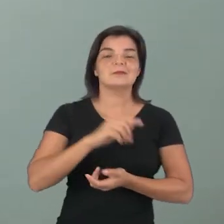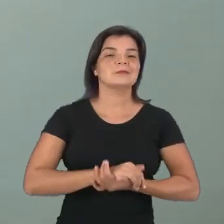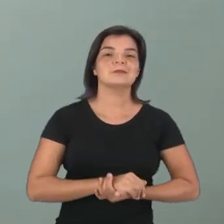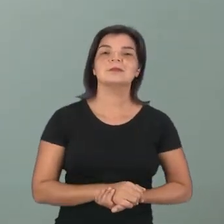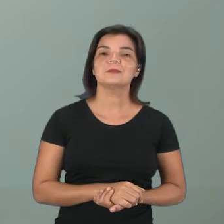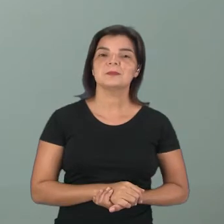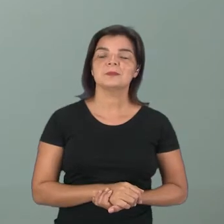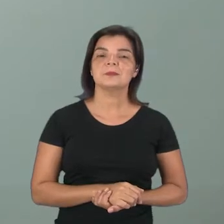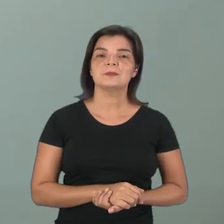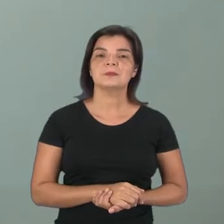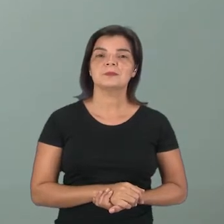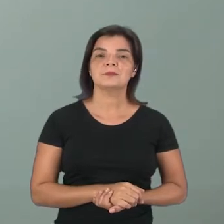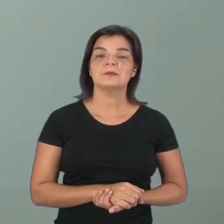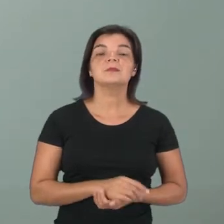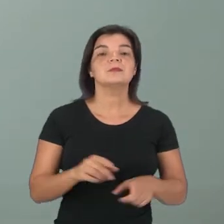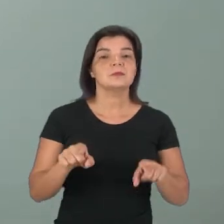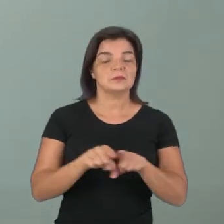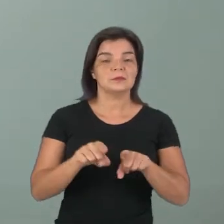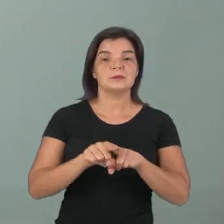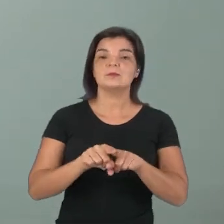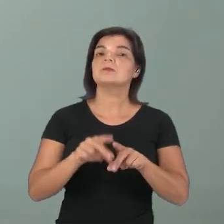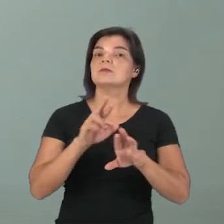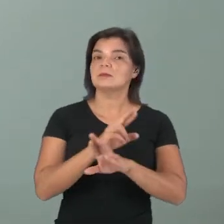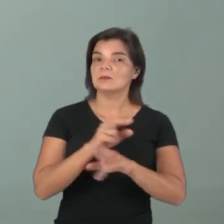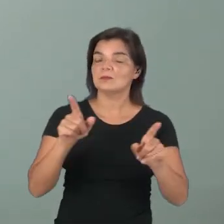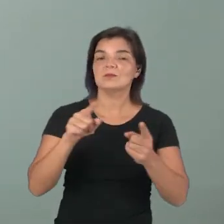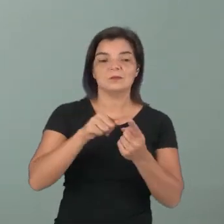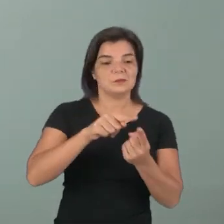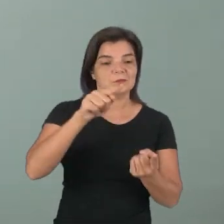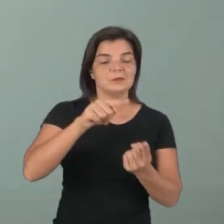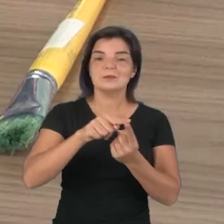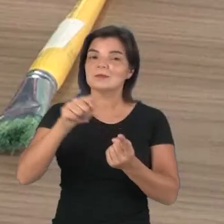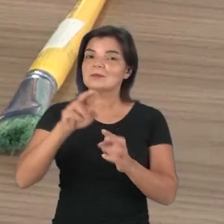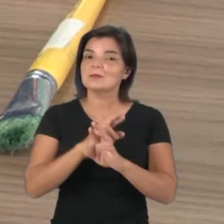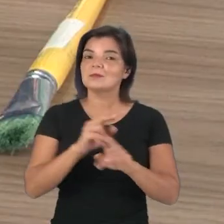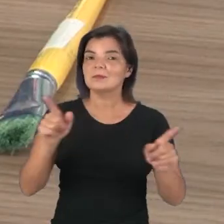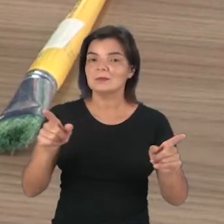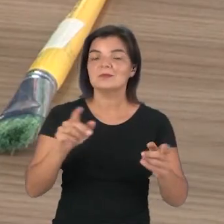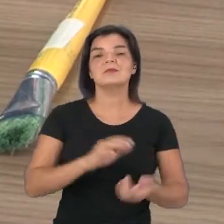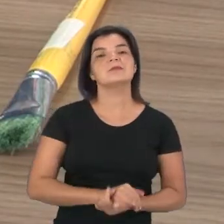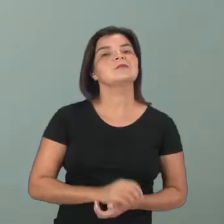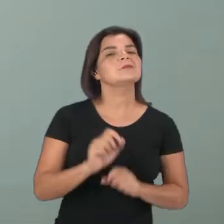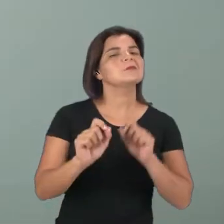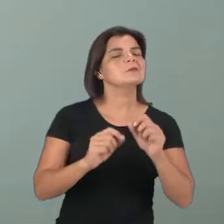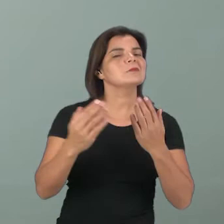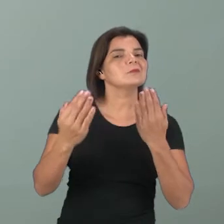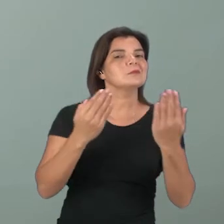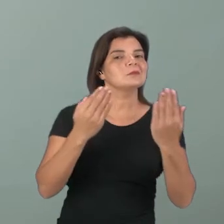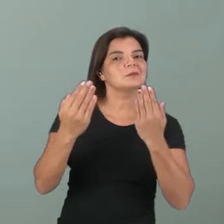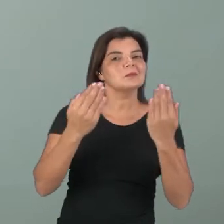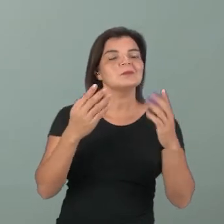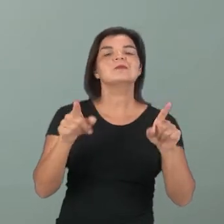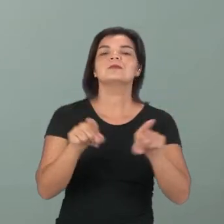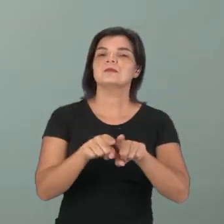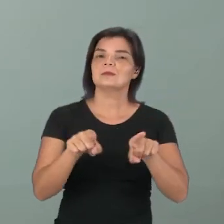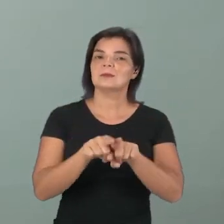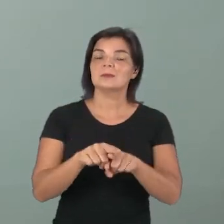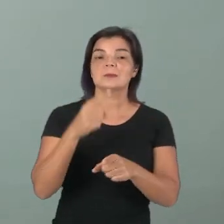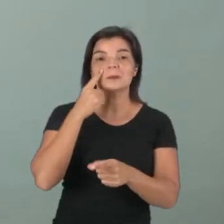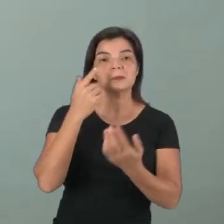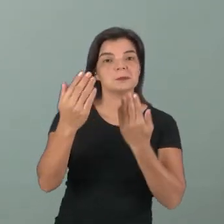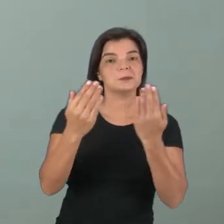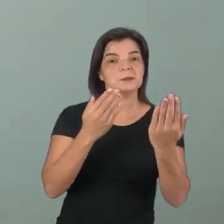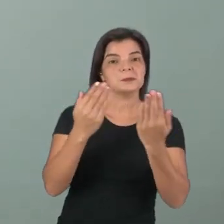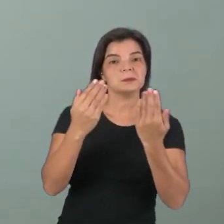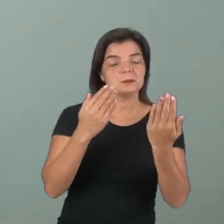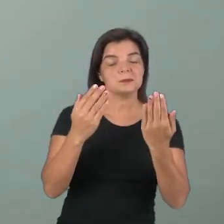grandeza. Isso mesmo. Eles têm o quê? Tamanhos diferentes. Isso é o quê? Comparar grandezas. Estamos